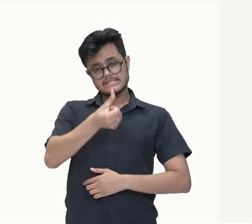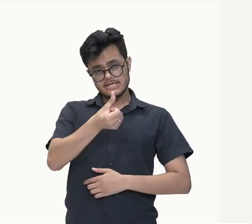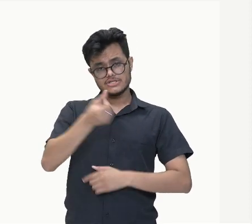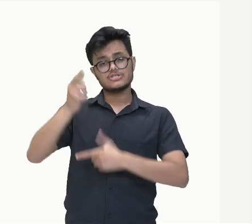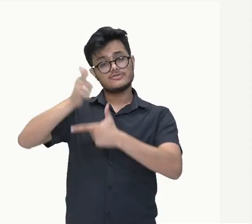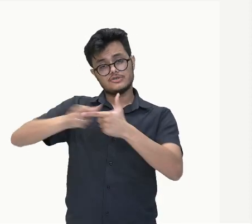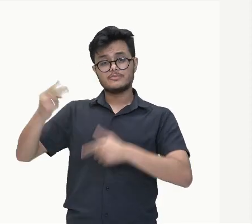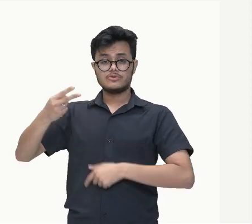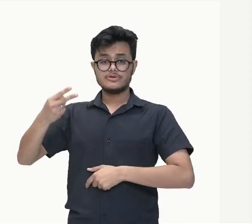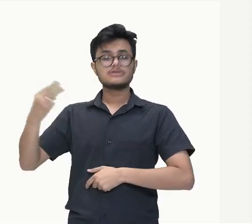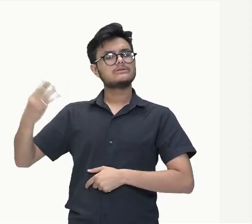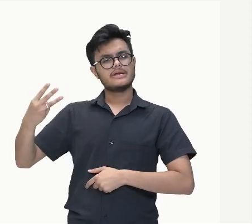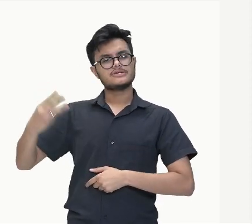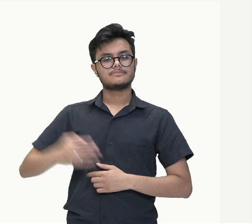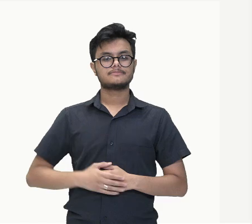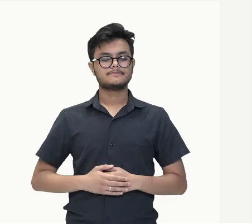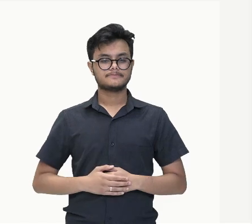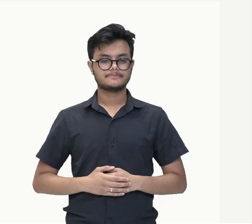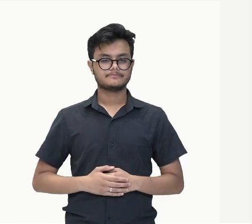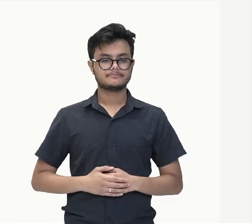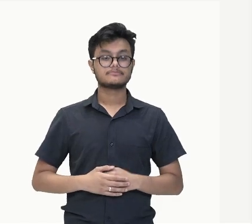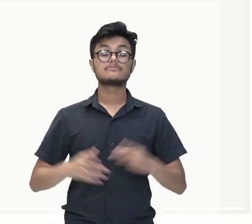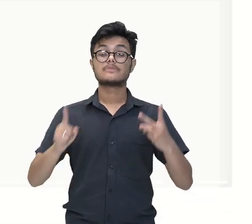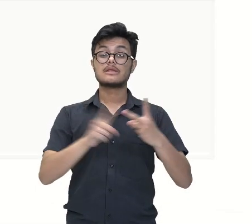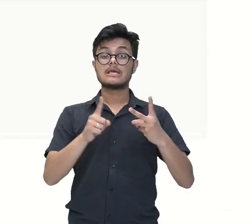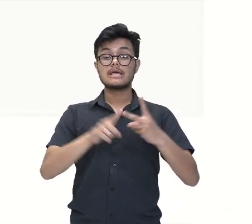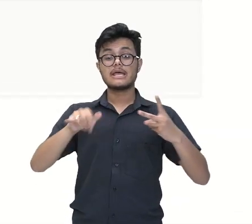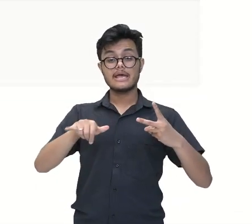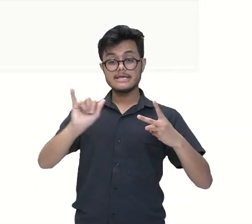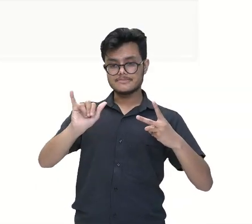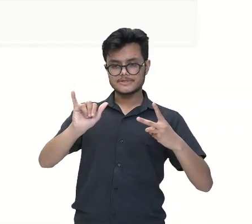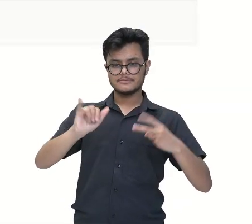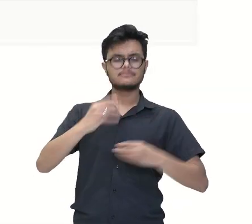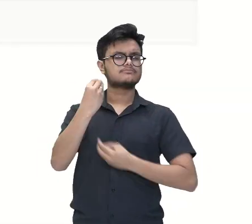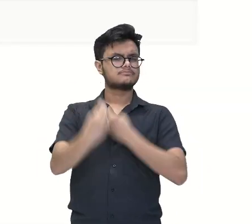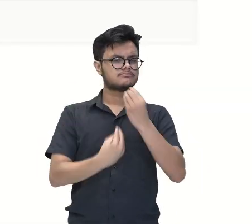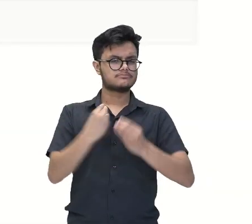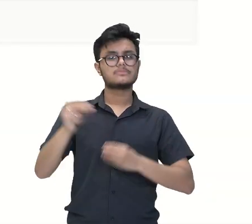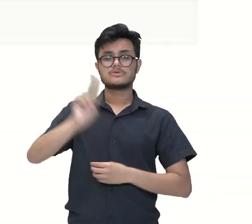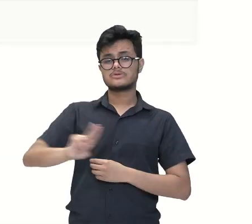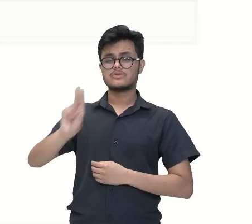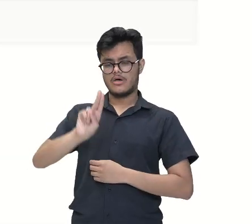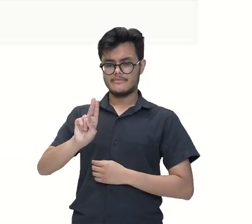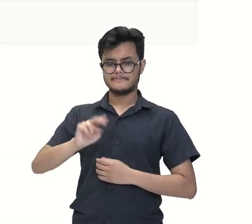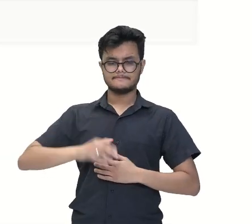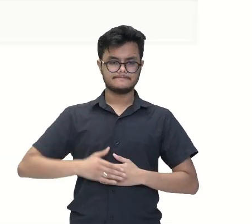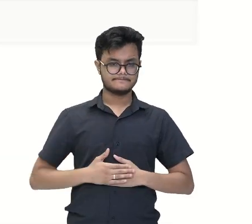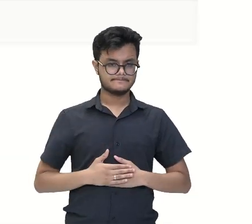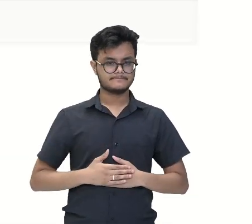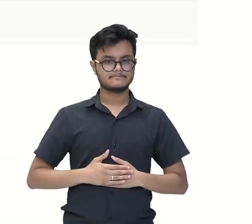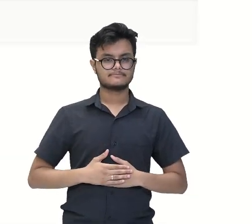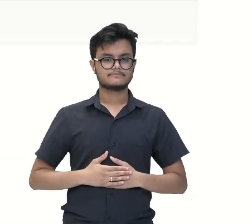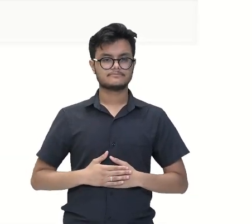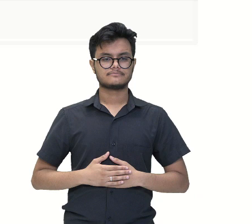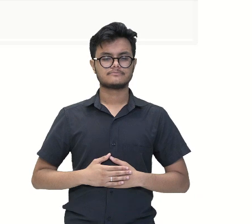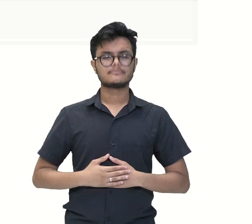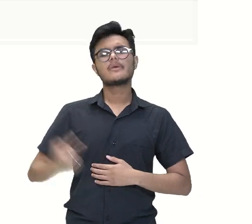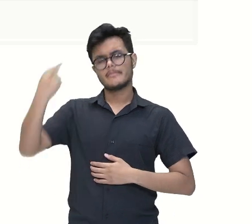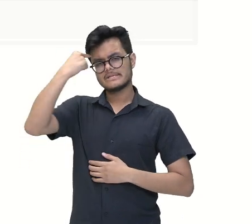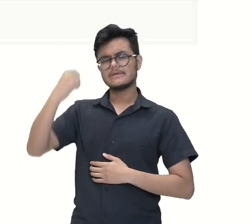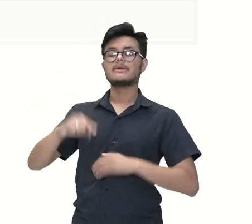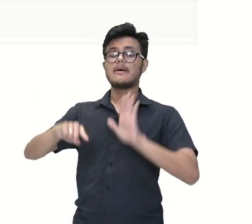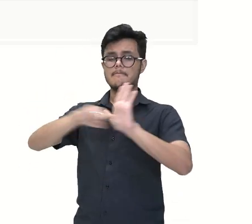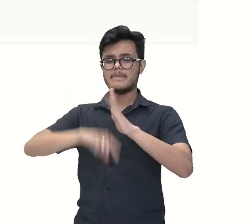3. Para encontrar a coordenada y, é a mesma ideia, né? Só que eu